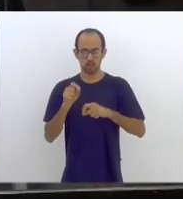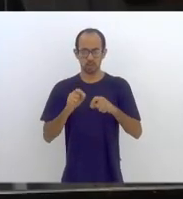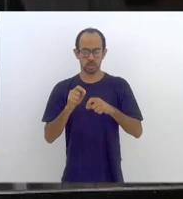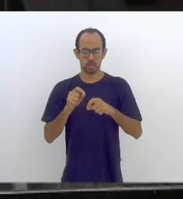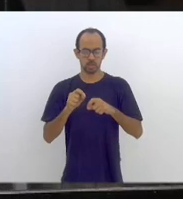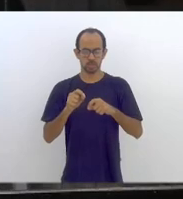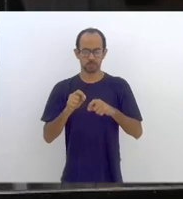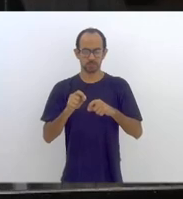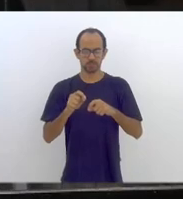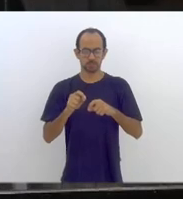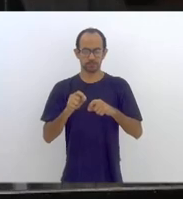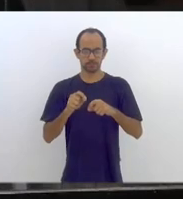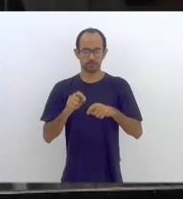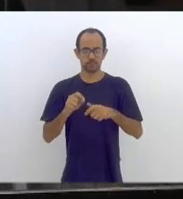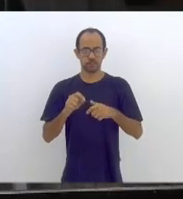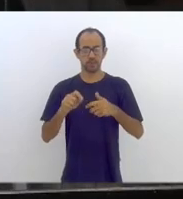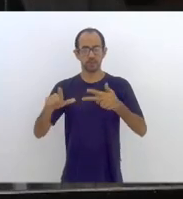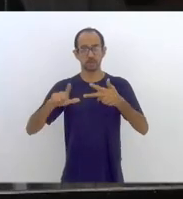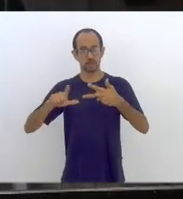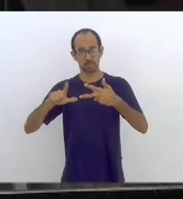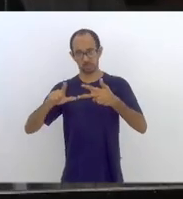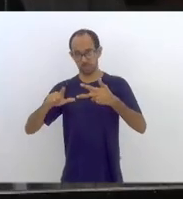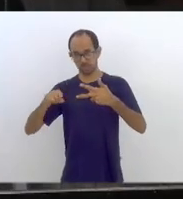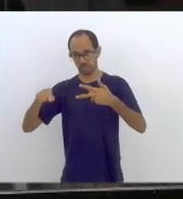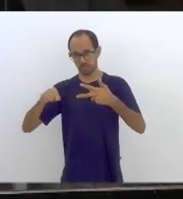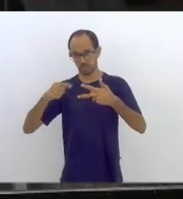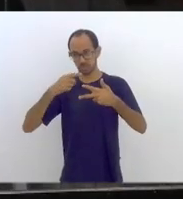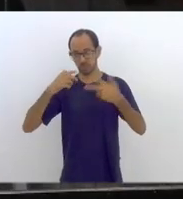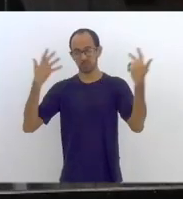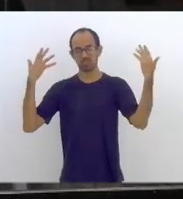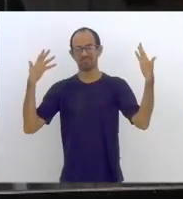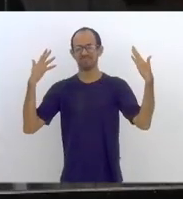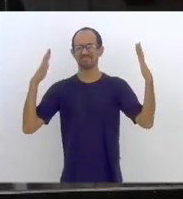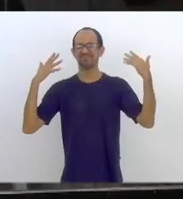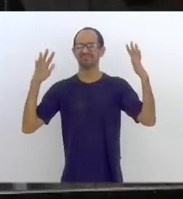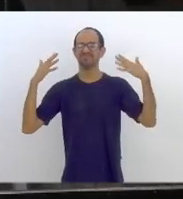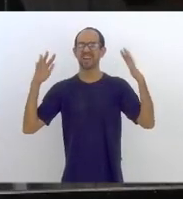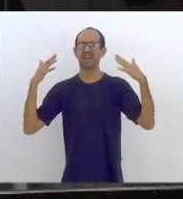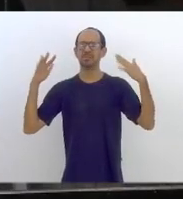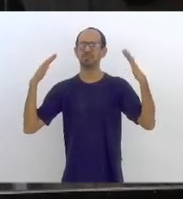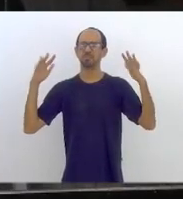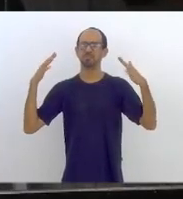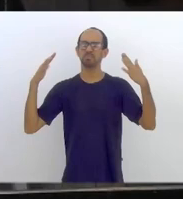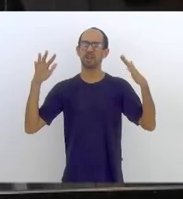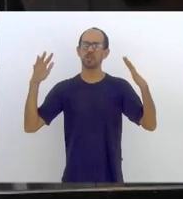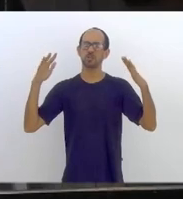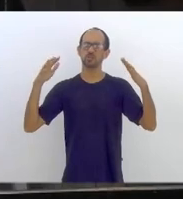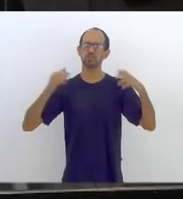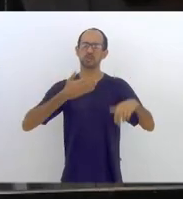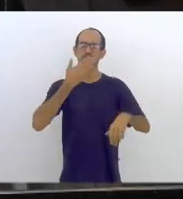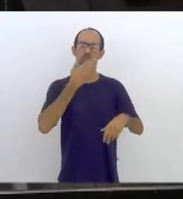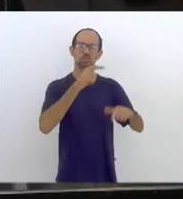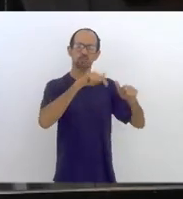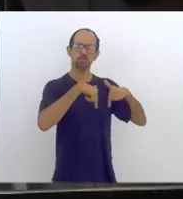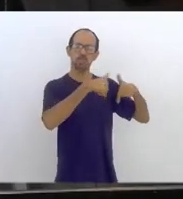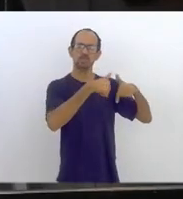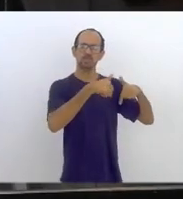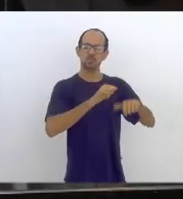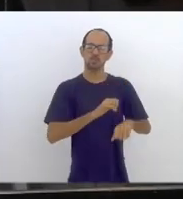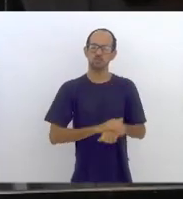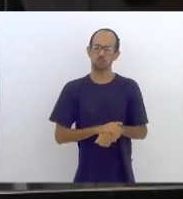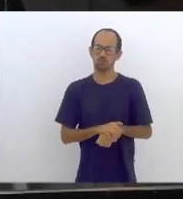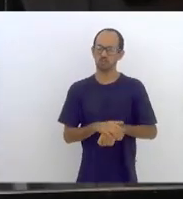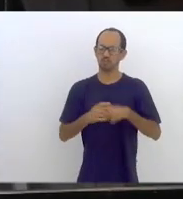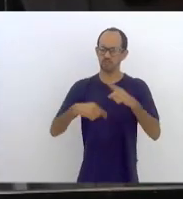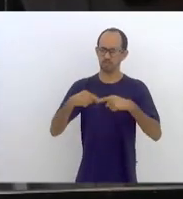que se dizem Democratas aplaudam esse tipo de postura e depois